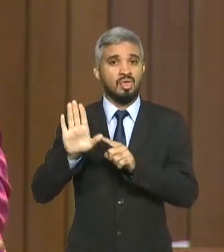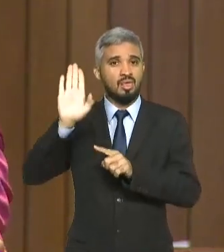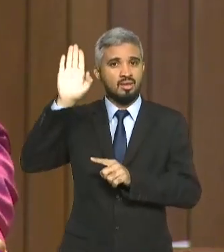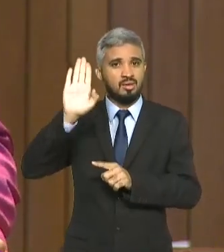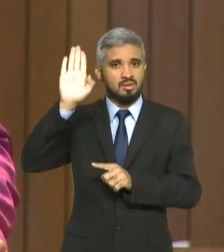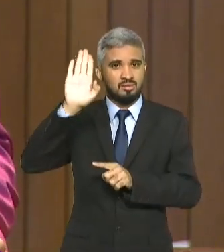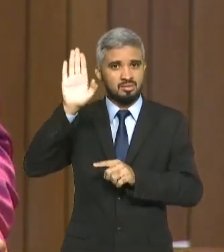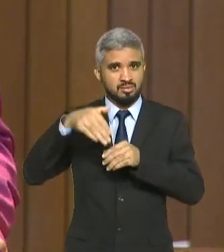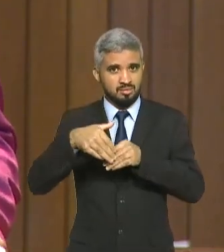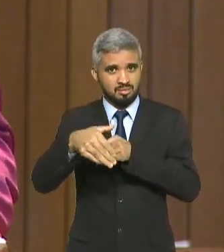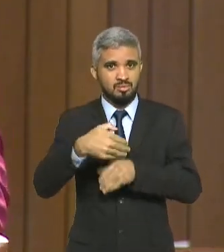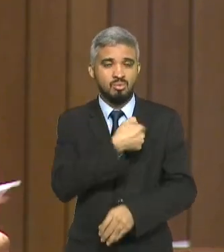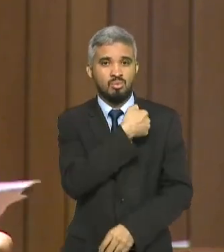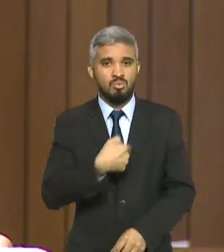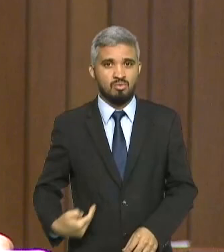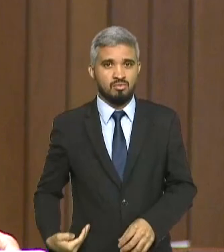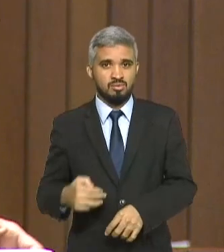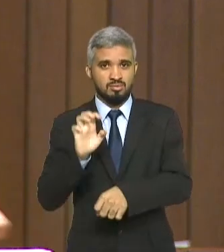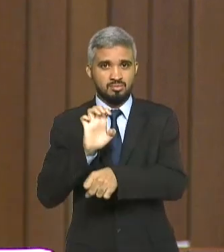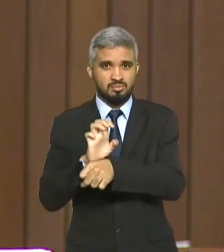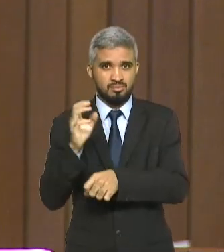também, nesse momento,